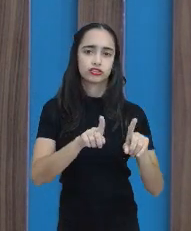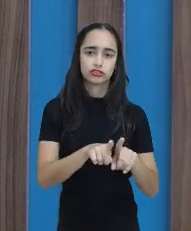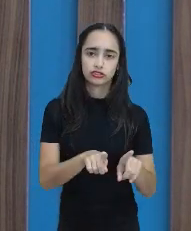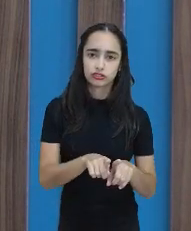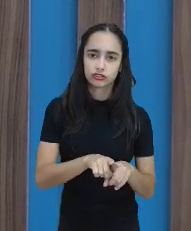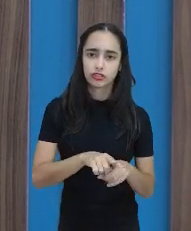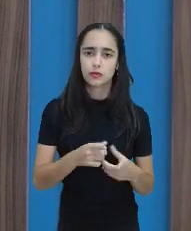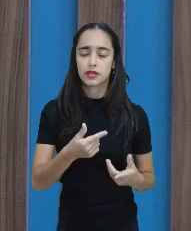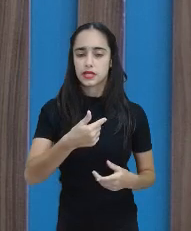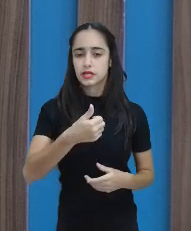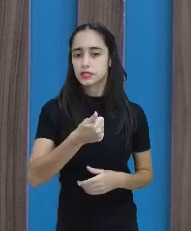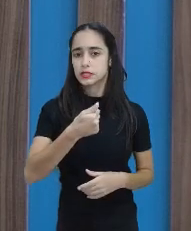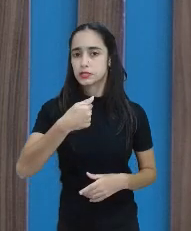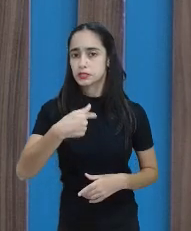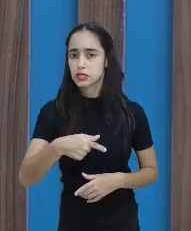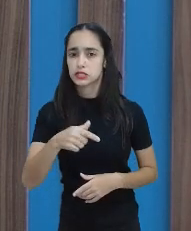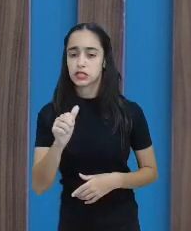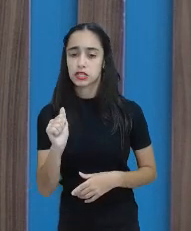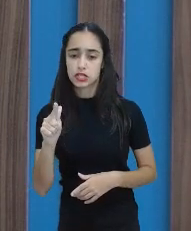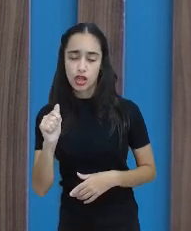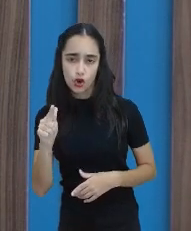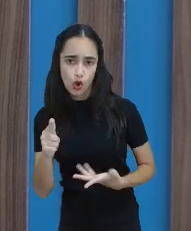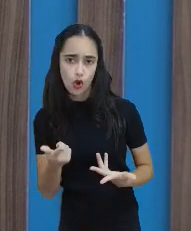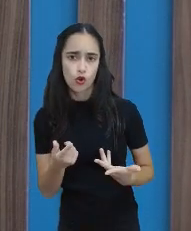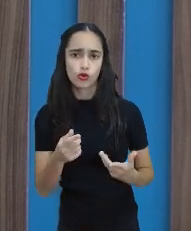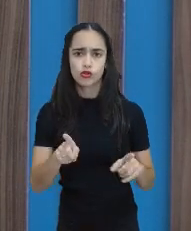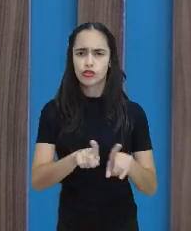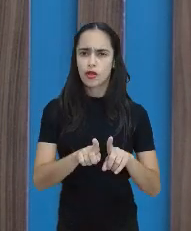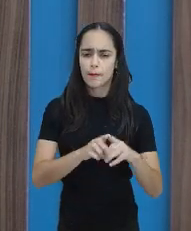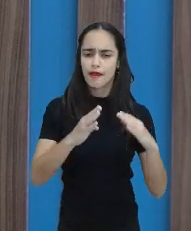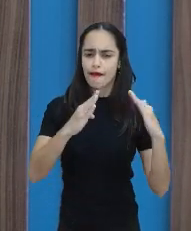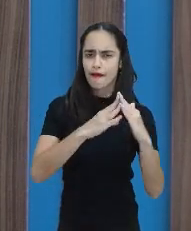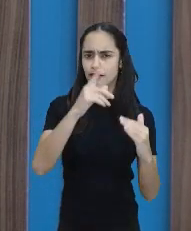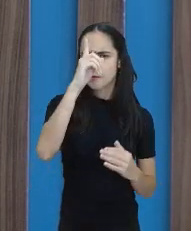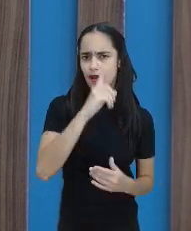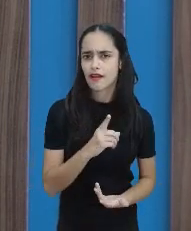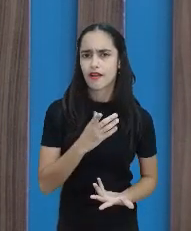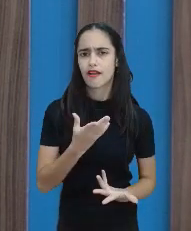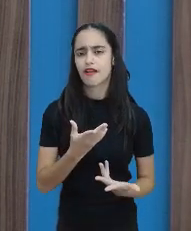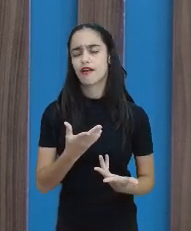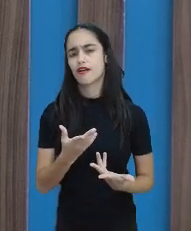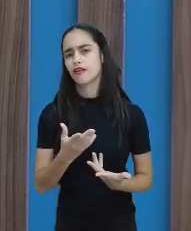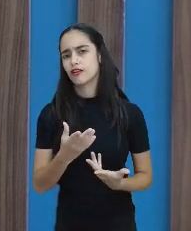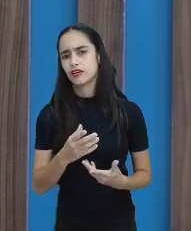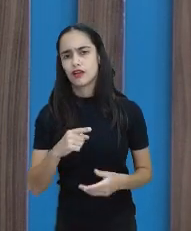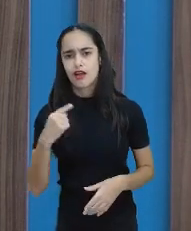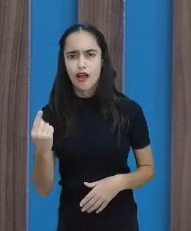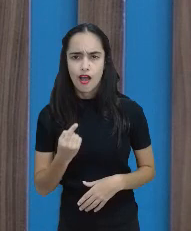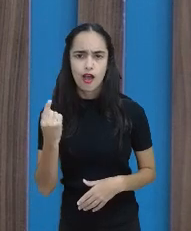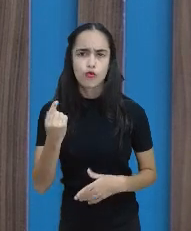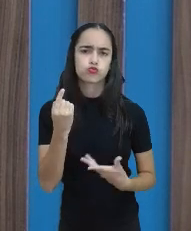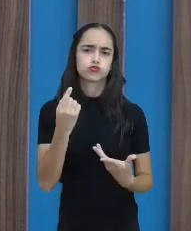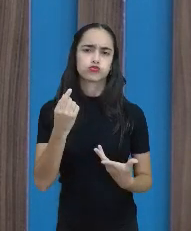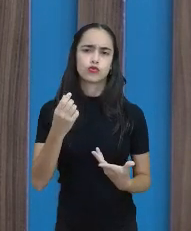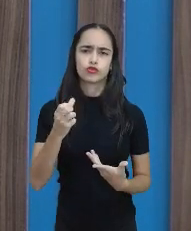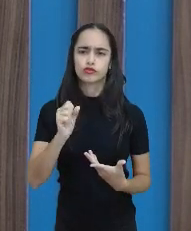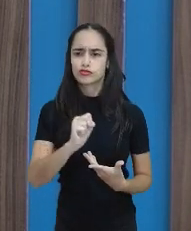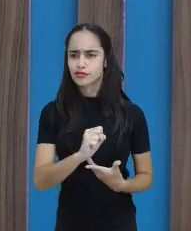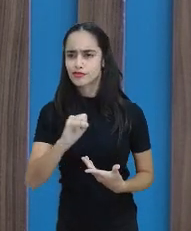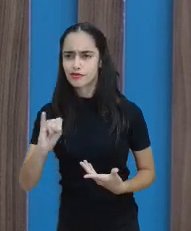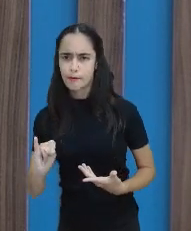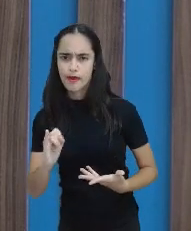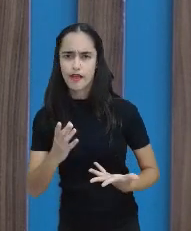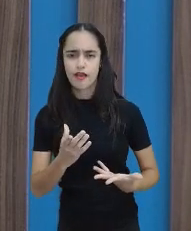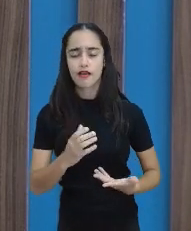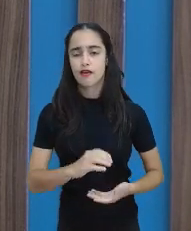agosto, Casa Amarela, né? Os morros, Alto Santa Isabel, Alto Santa Terezinha, né? O Morro